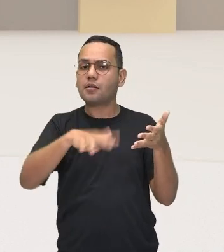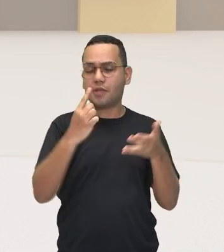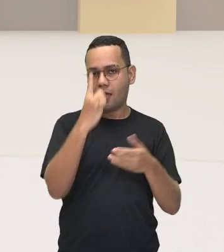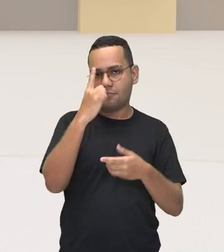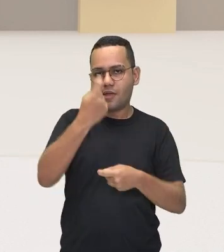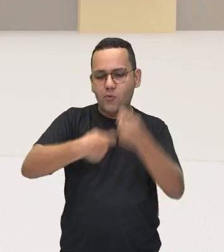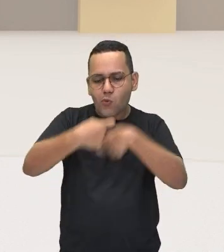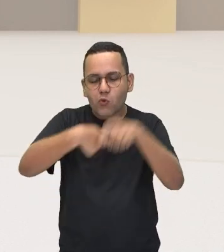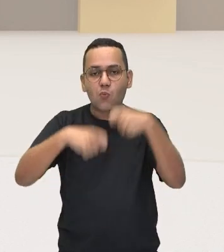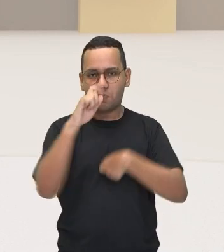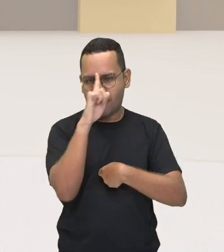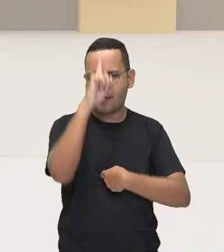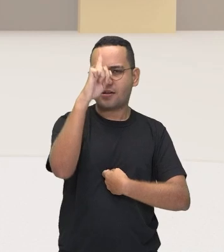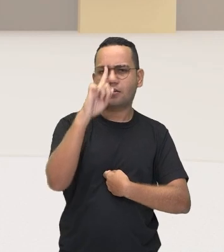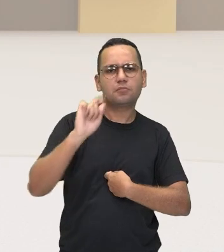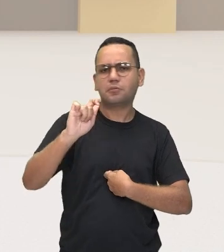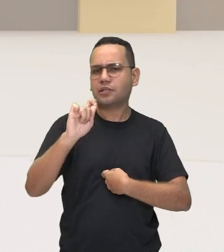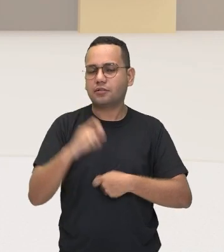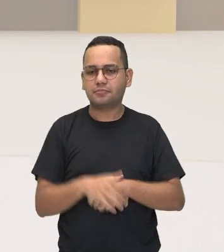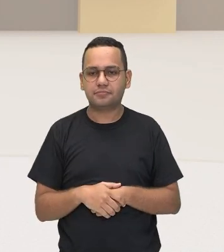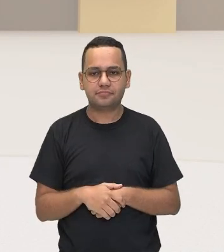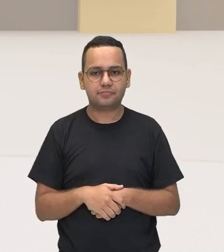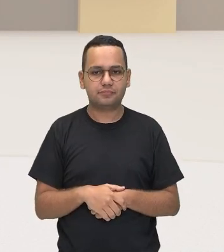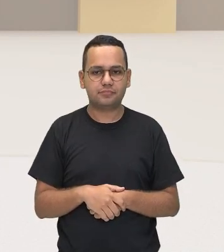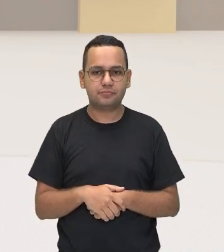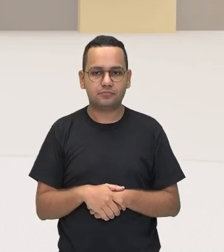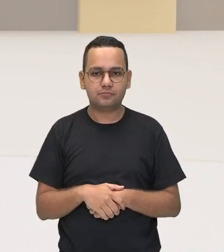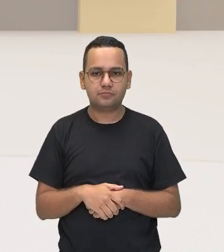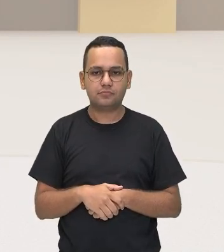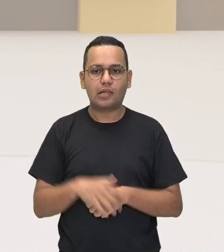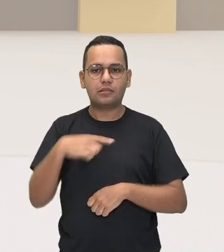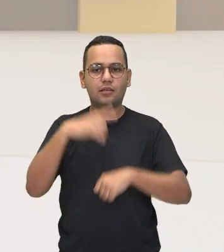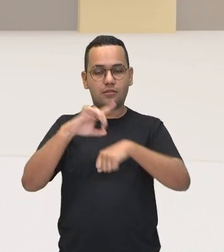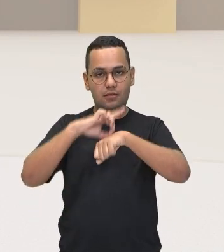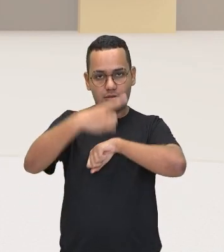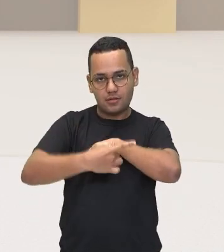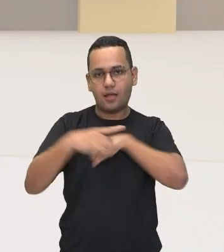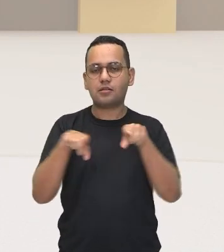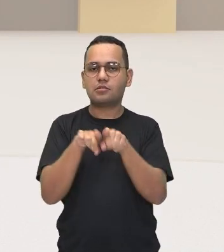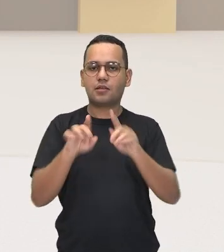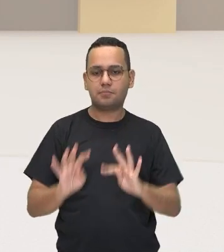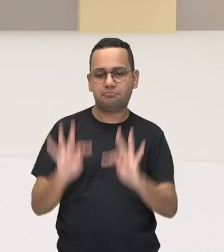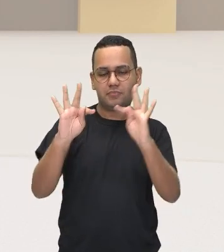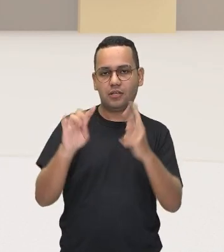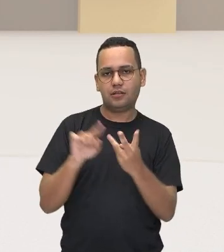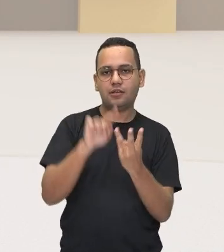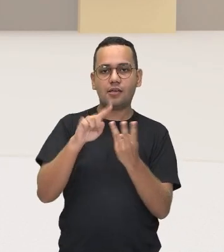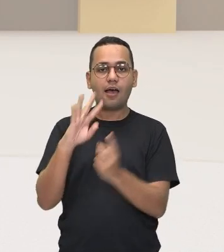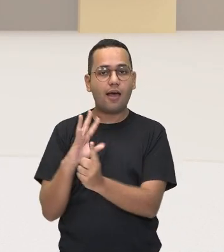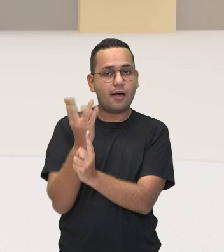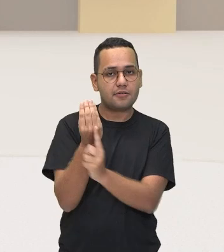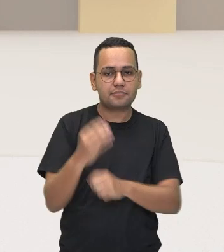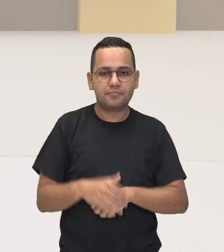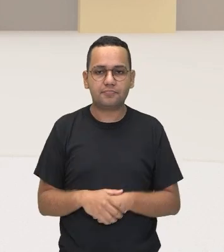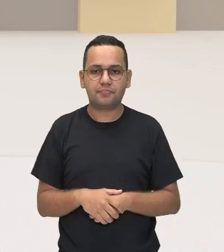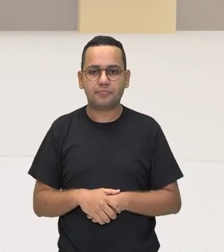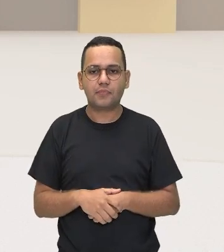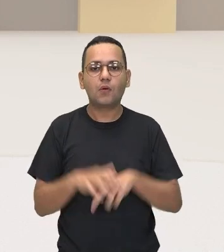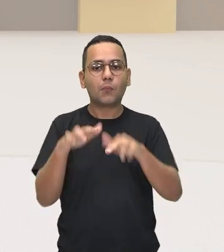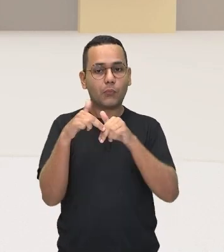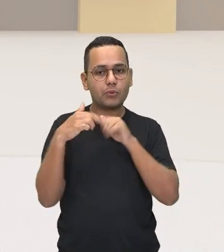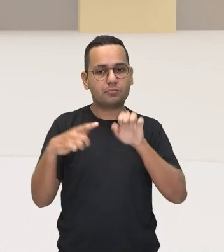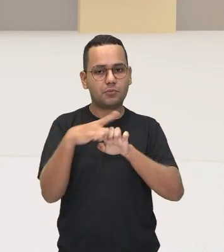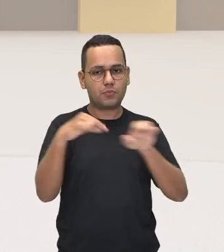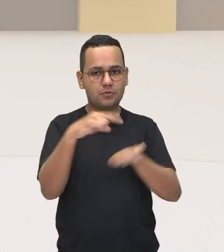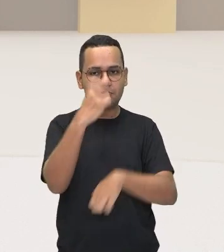engloba atividades voltadas à arte, design e tecnologia. O empreendedorismo cultural se caracteriza a